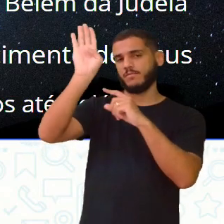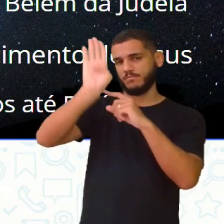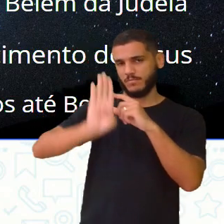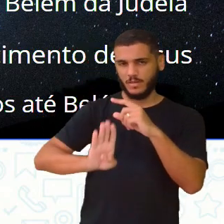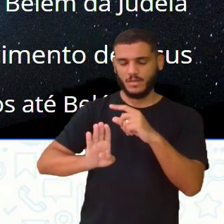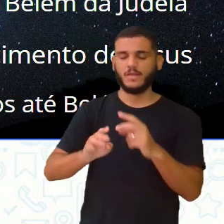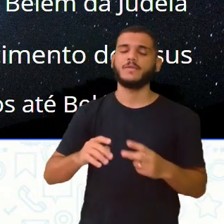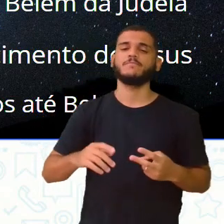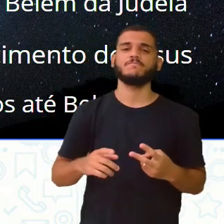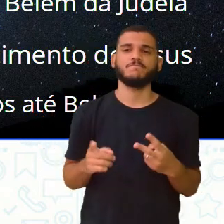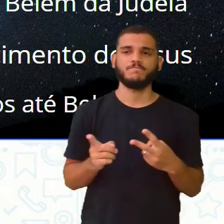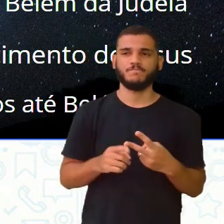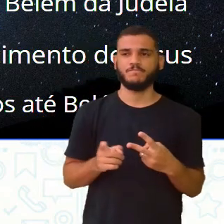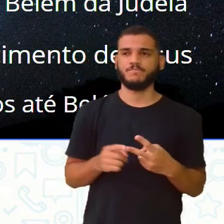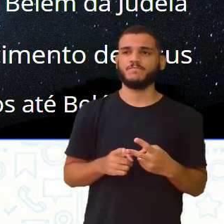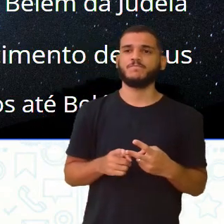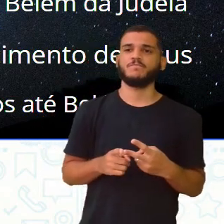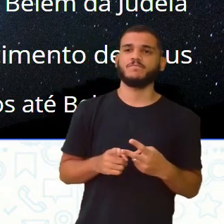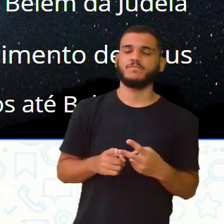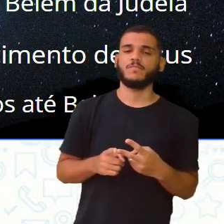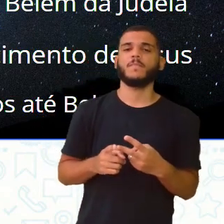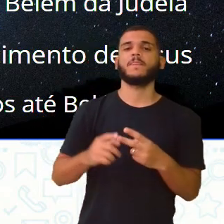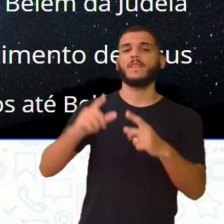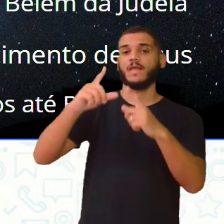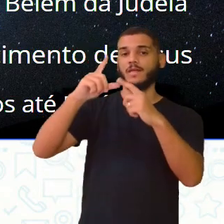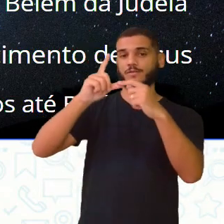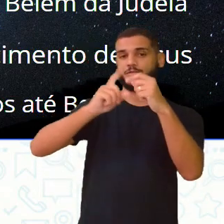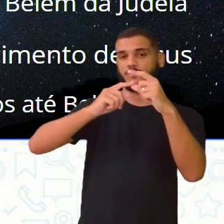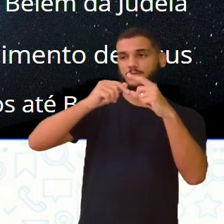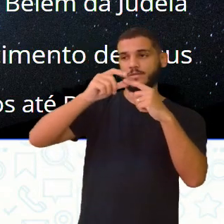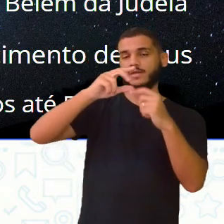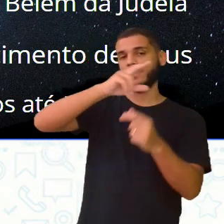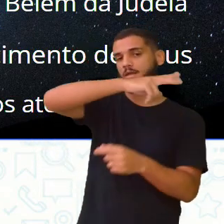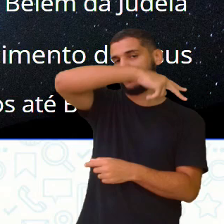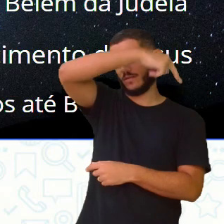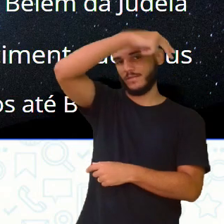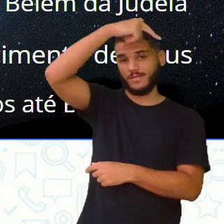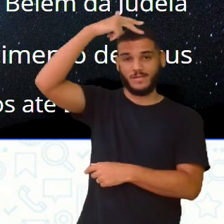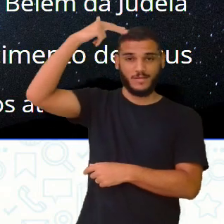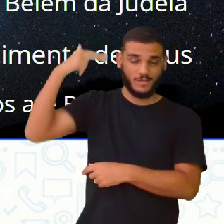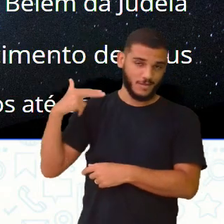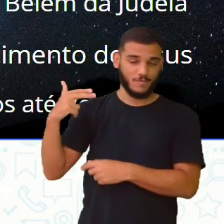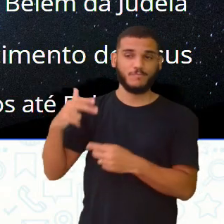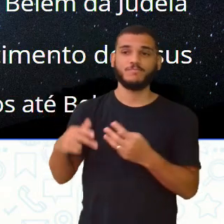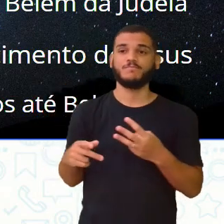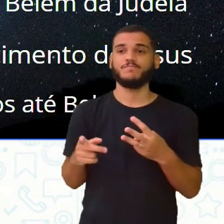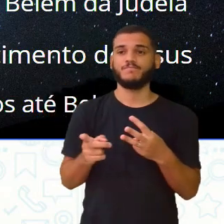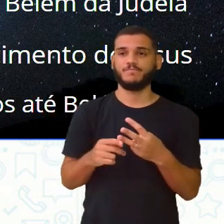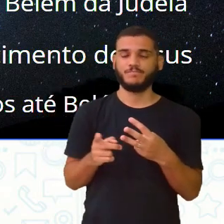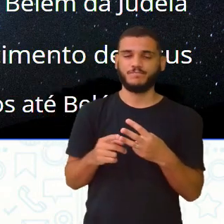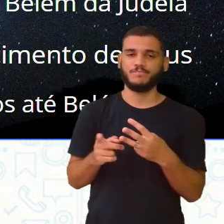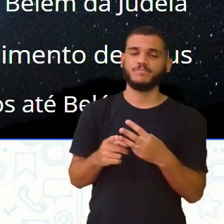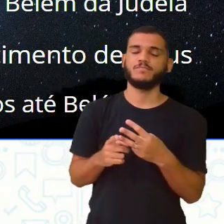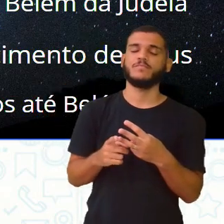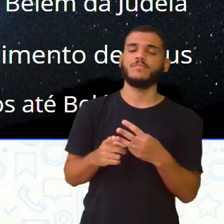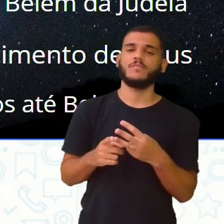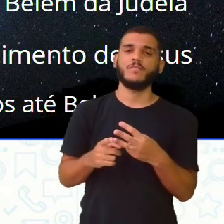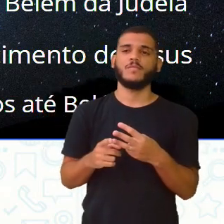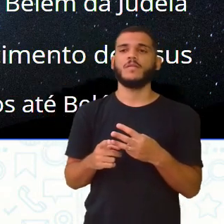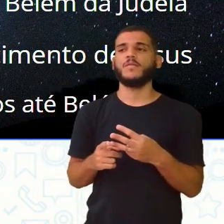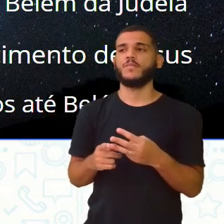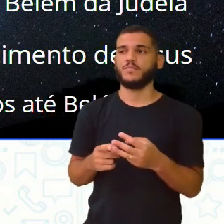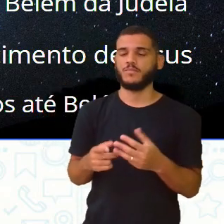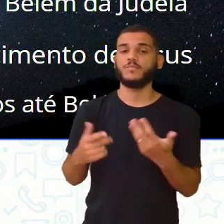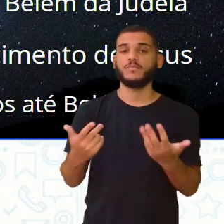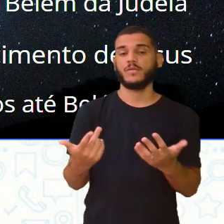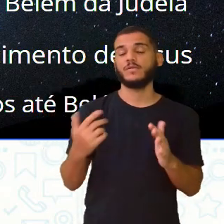Judéia, não é? Temos a estrela de Natal, que colocamos na árvore, não é? De Natal, não é? A estrela de Natal, porque é a estrela